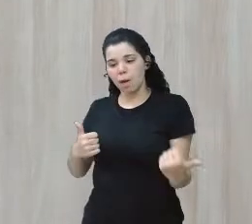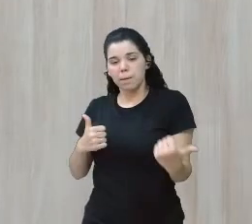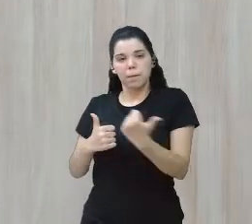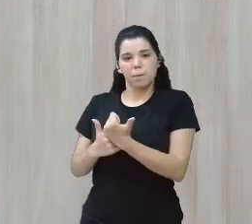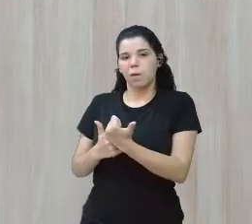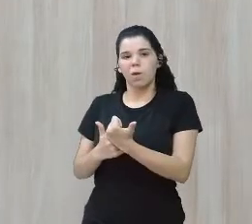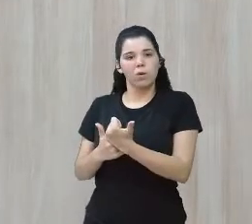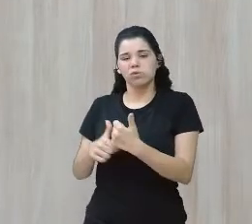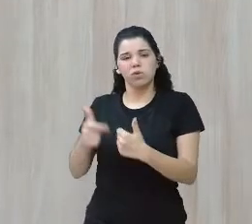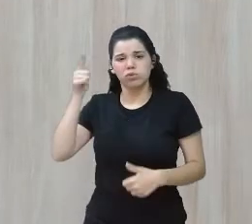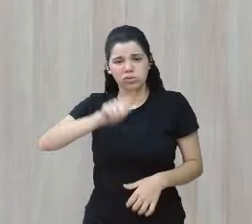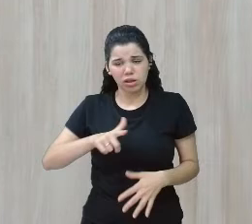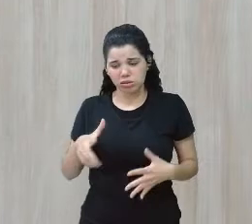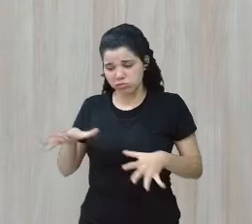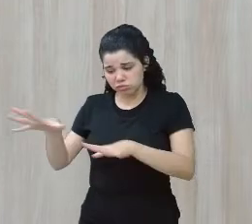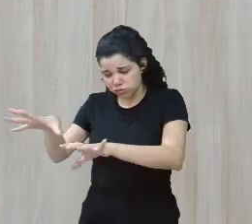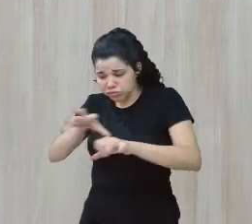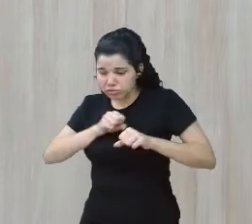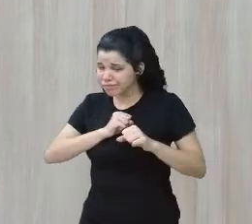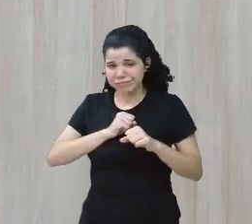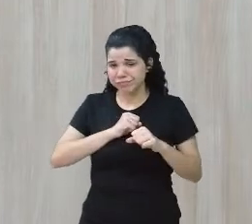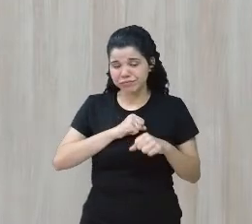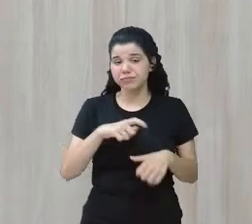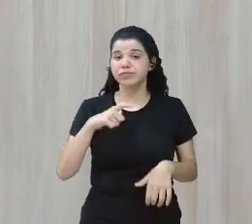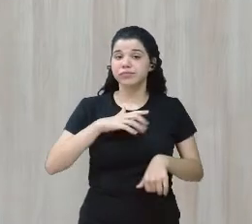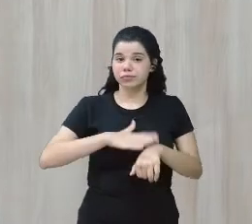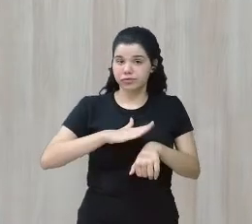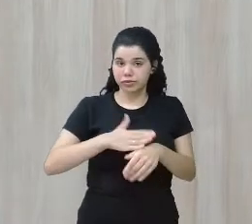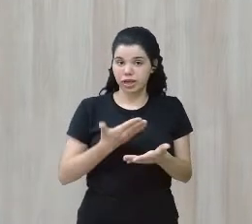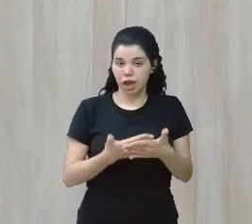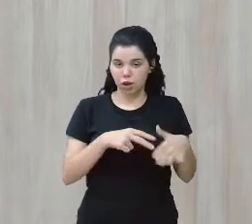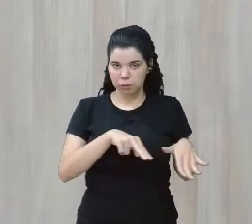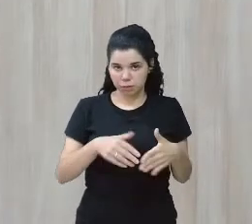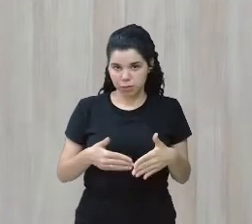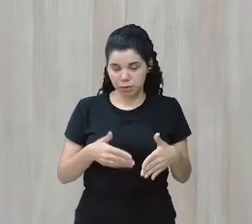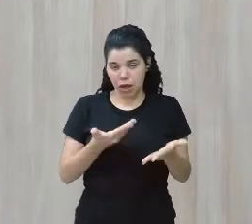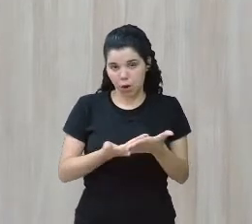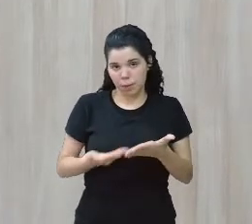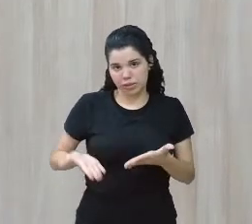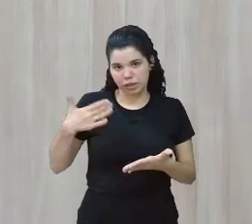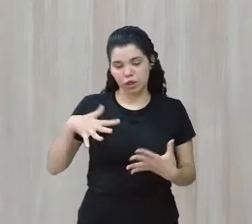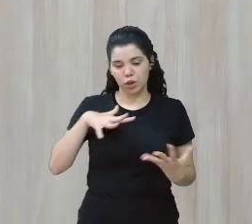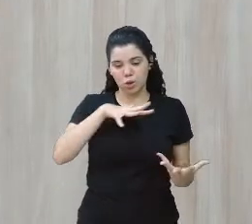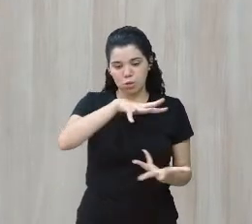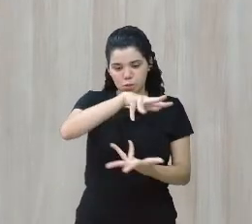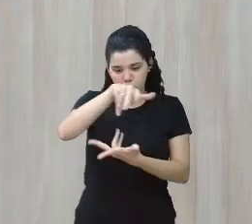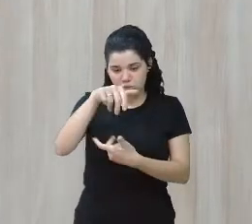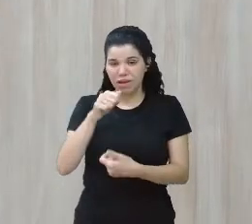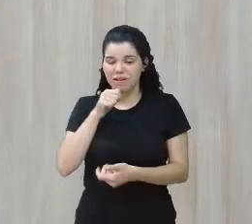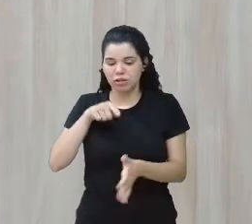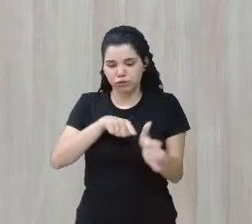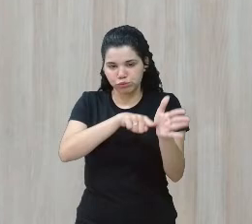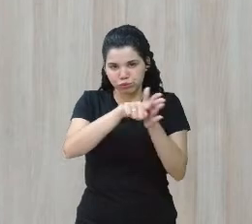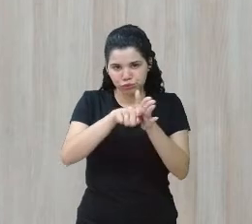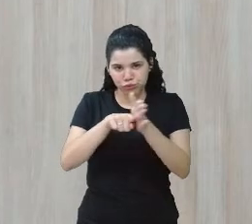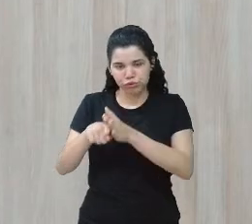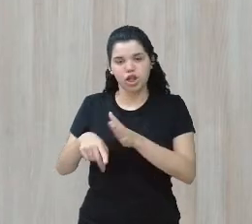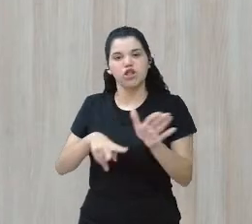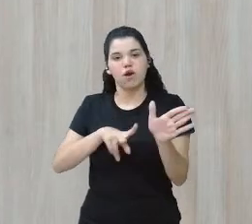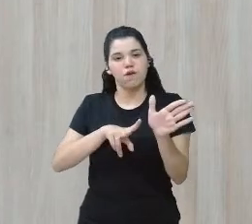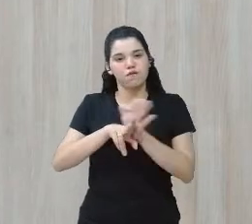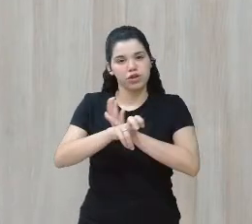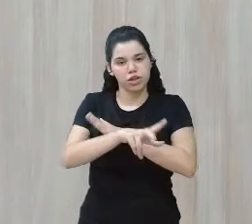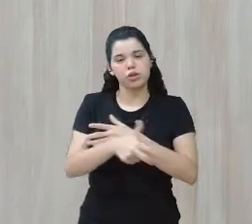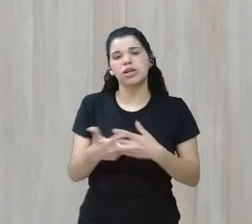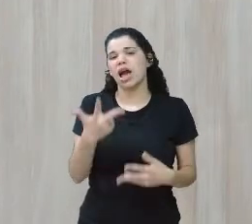forma, não pega. Na aula anterior, nós vimos que teve um momento que o mundo inteiro ainda estava pesquisando esse vírus